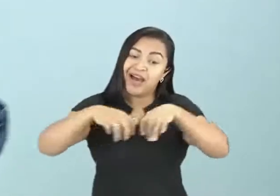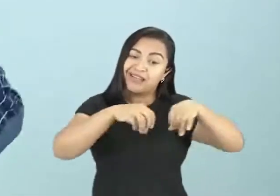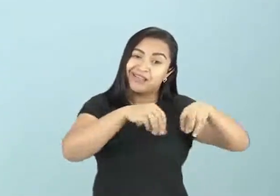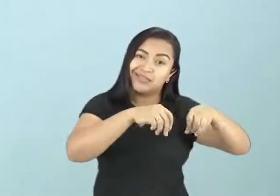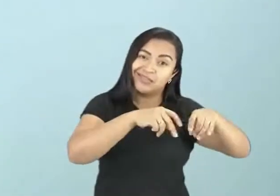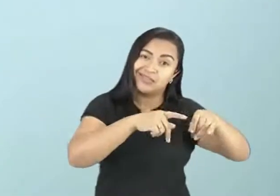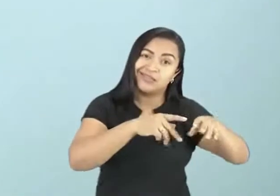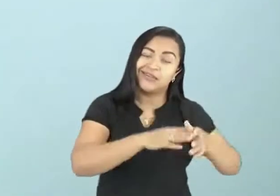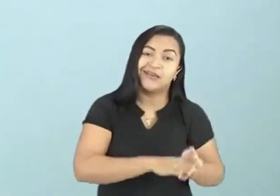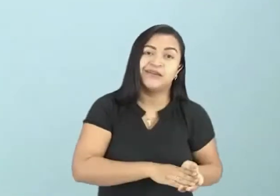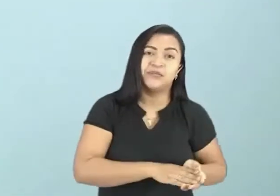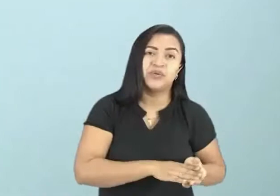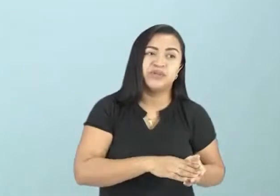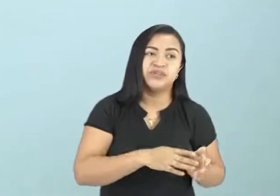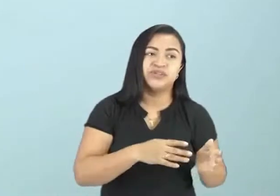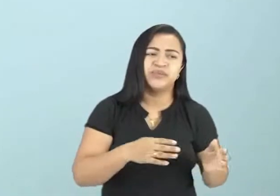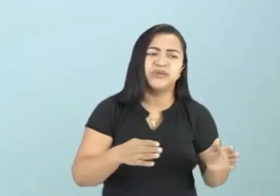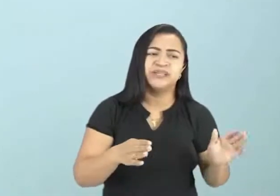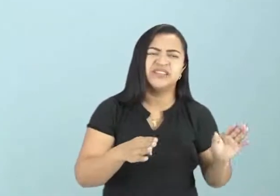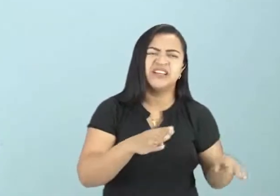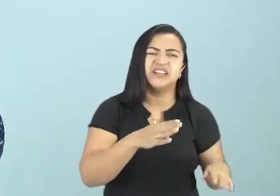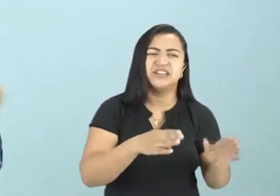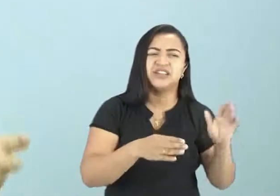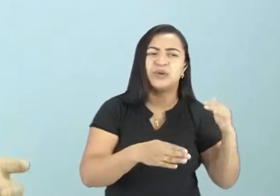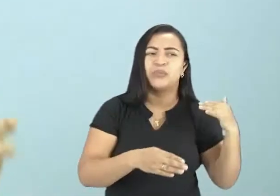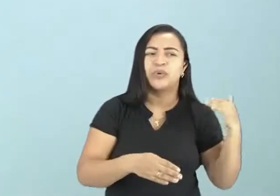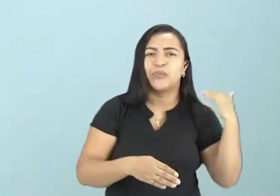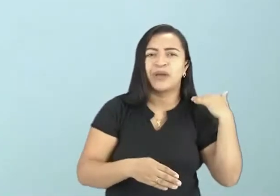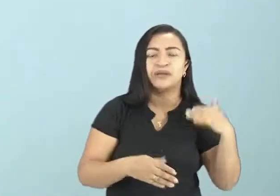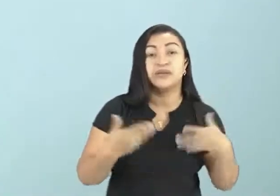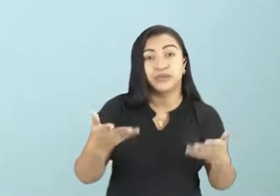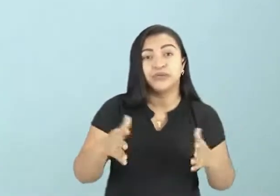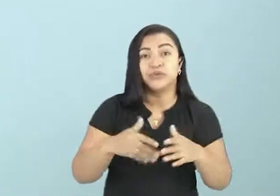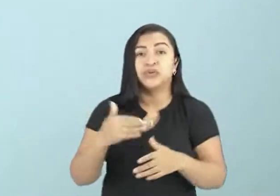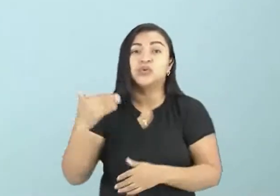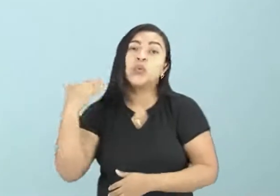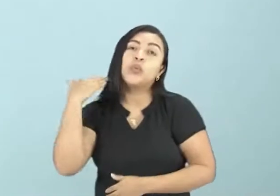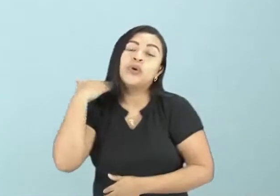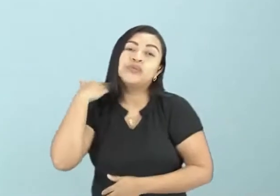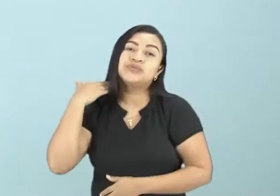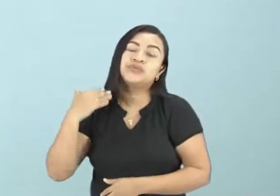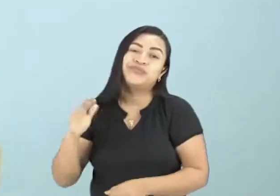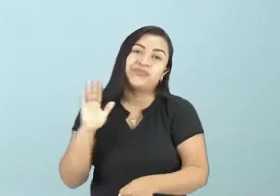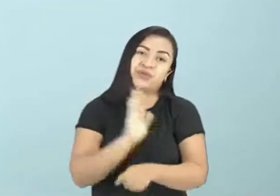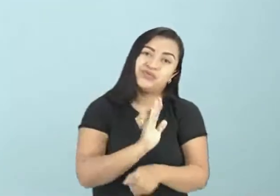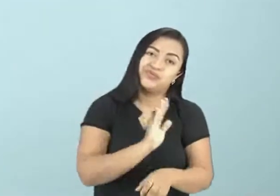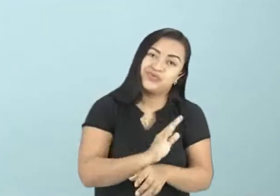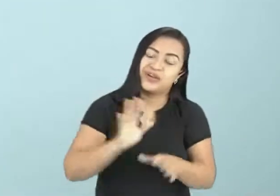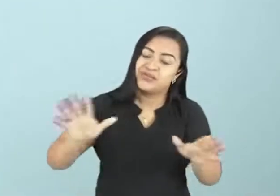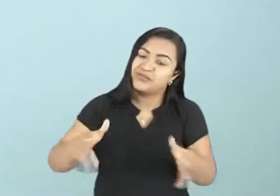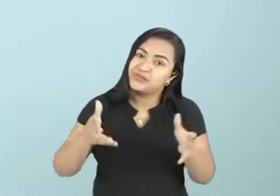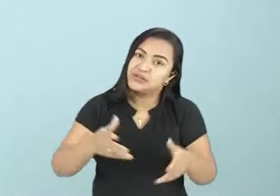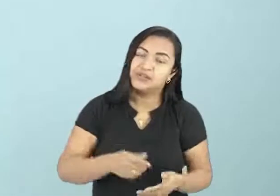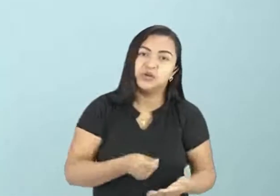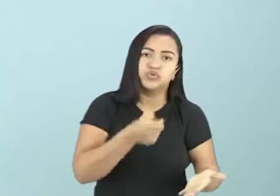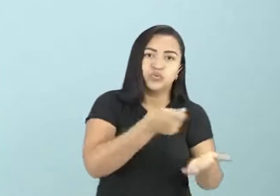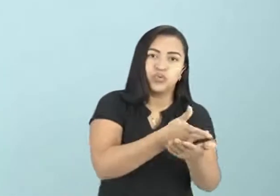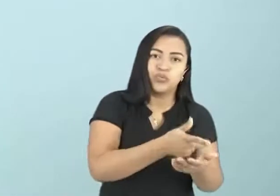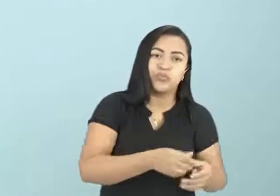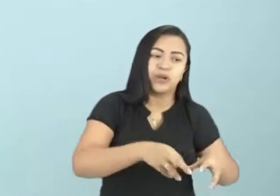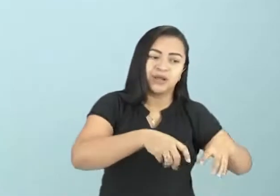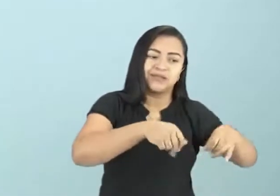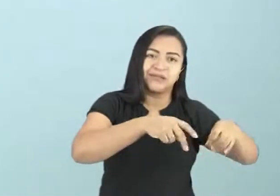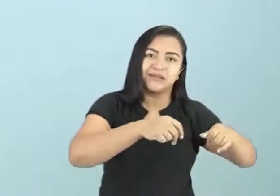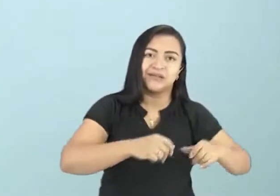aí de um financiamento, através de um banco mundial, até mesmo organizando aí uma possibilidade de comprar terras na região